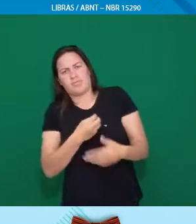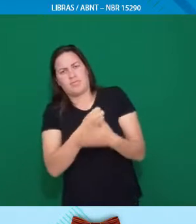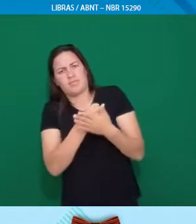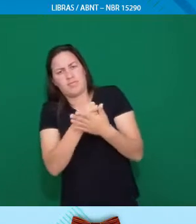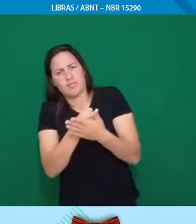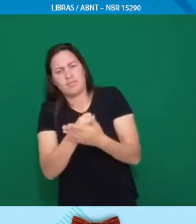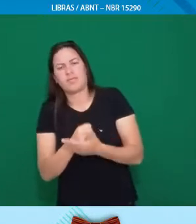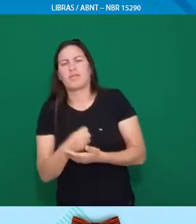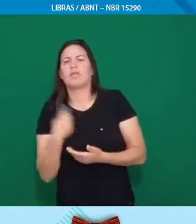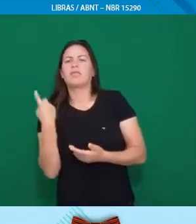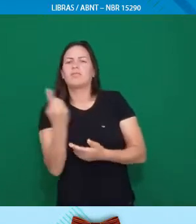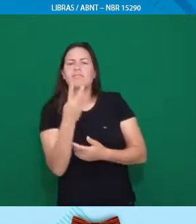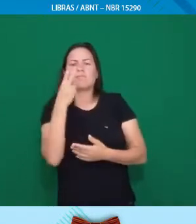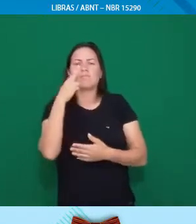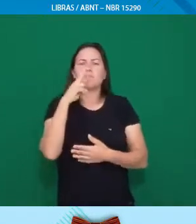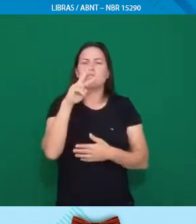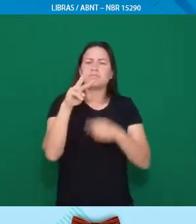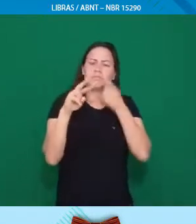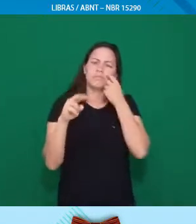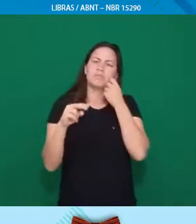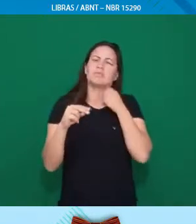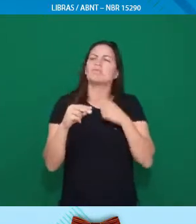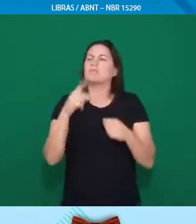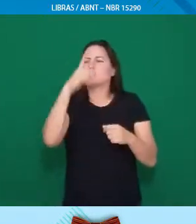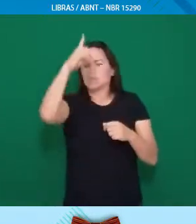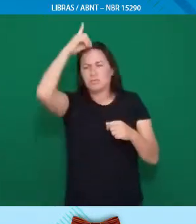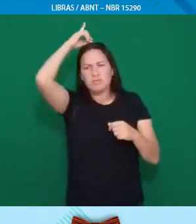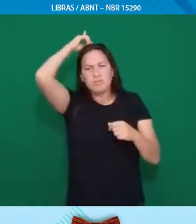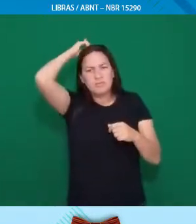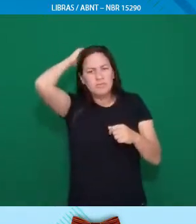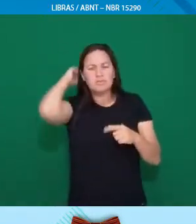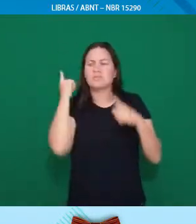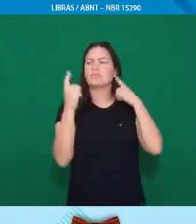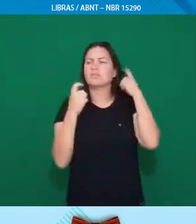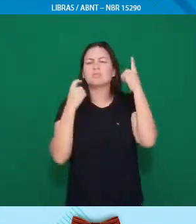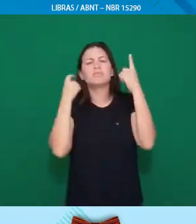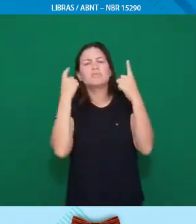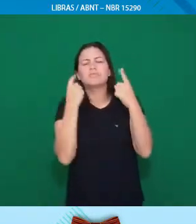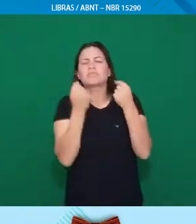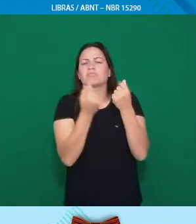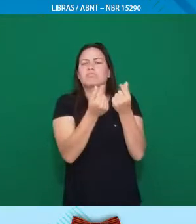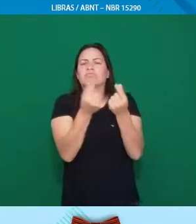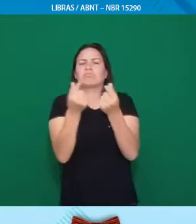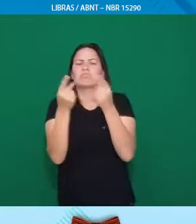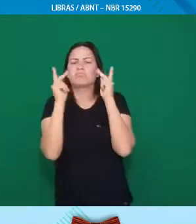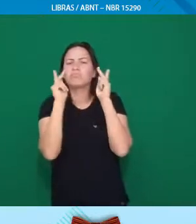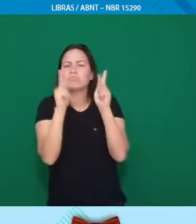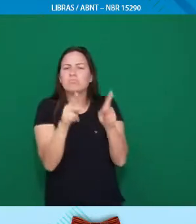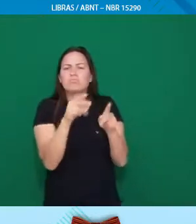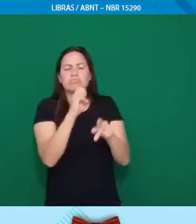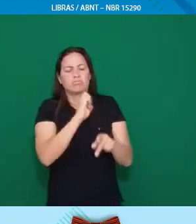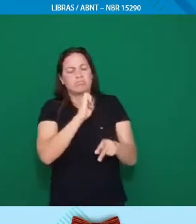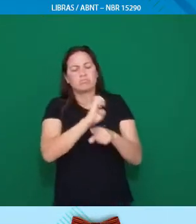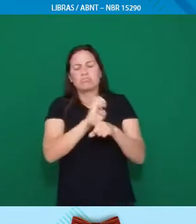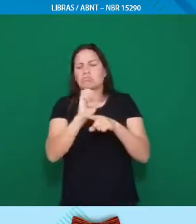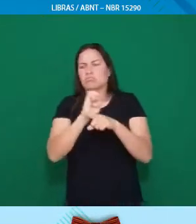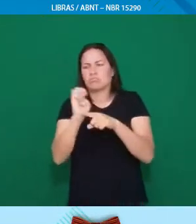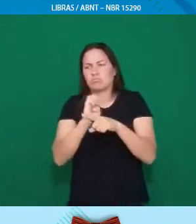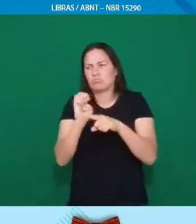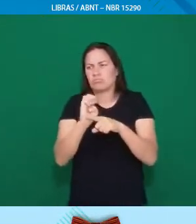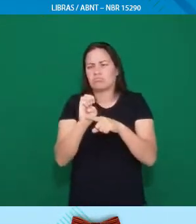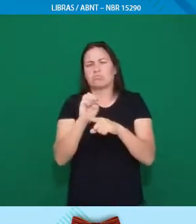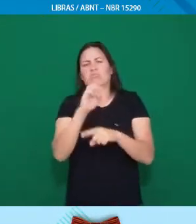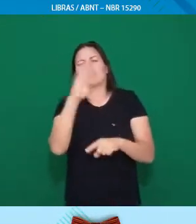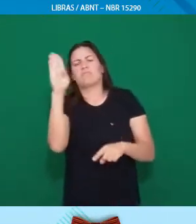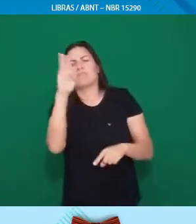atendimento a imediata nós vemos de fato o vereador mochila com muita preocupação esse investimento Público do Estado em